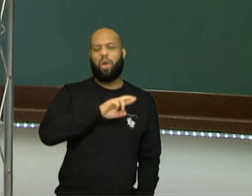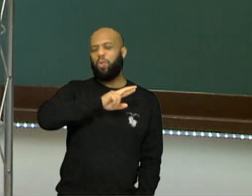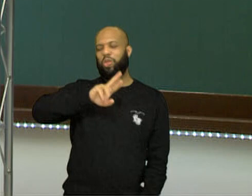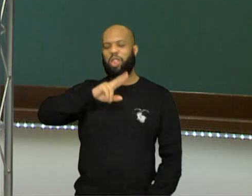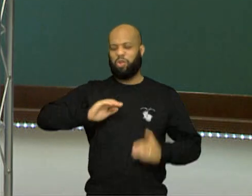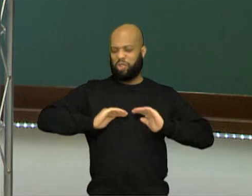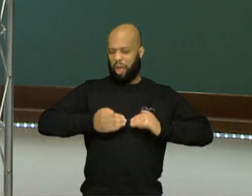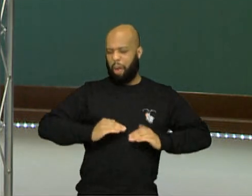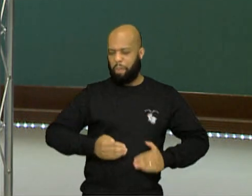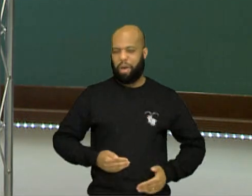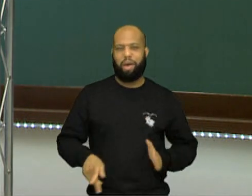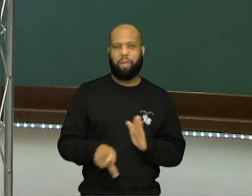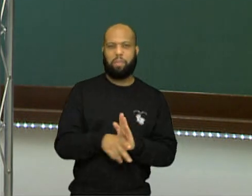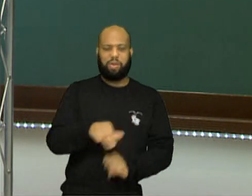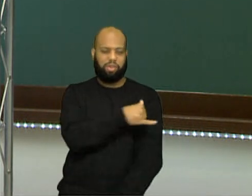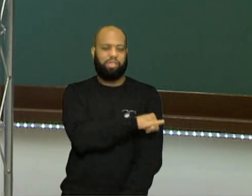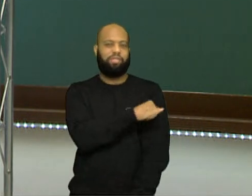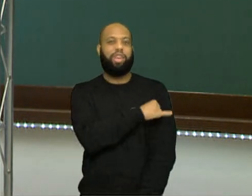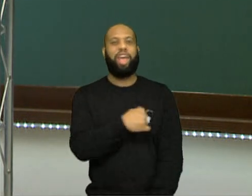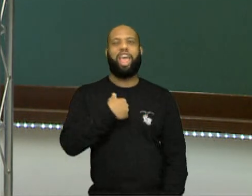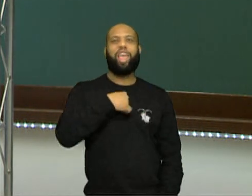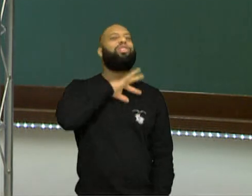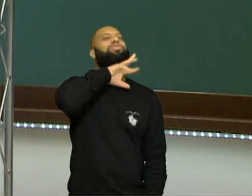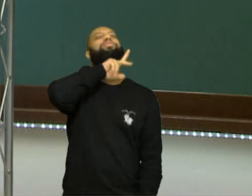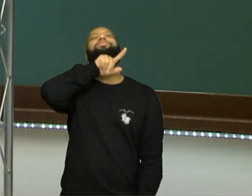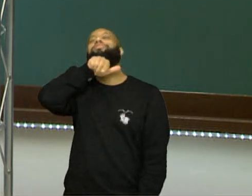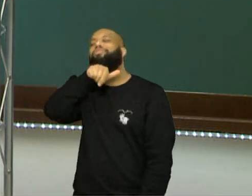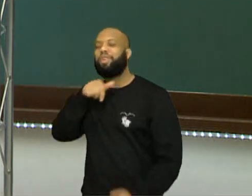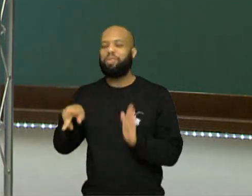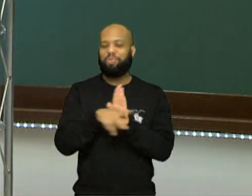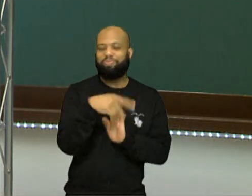gato de Ipanema, sou bicho do Paraná.